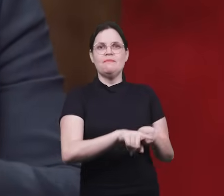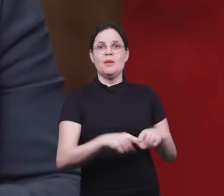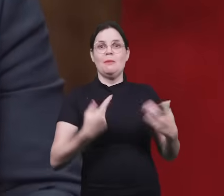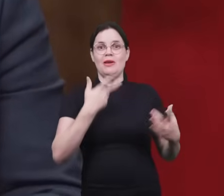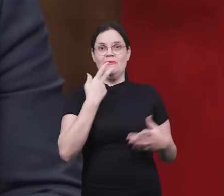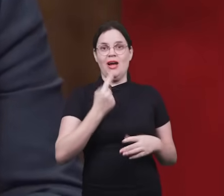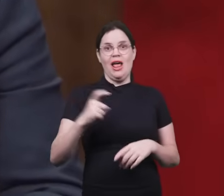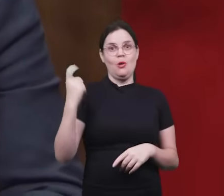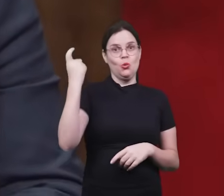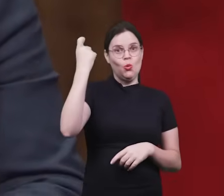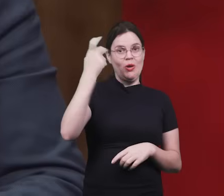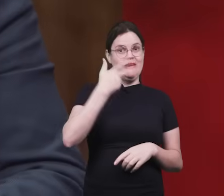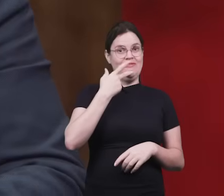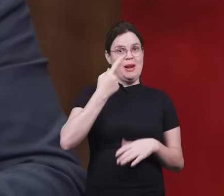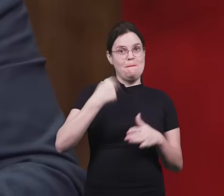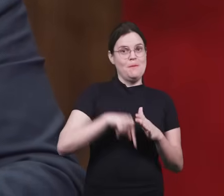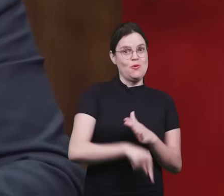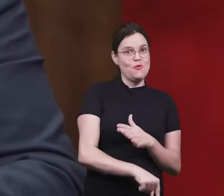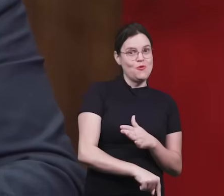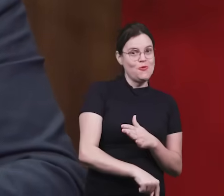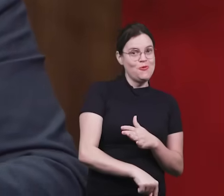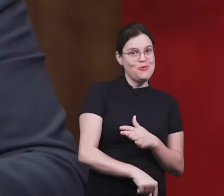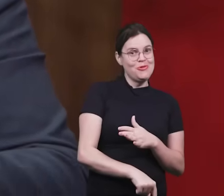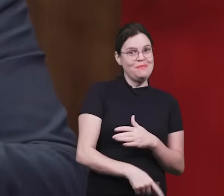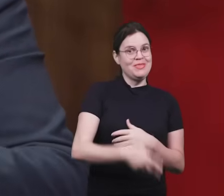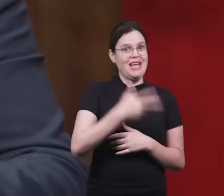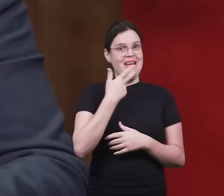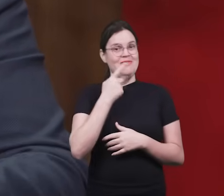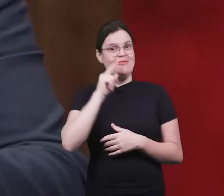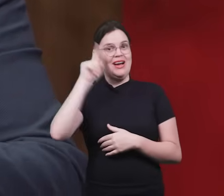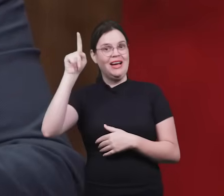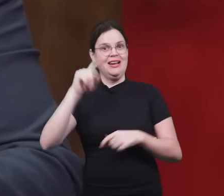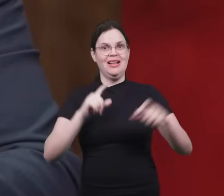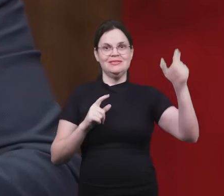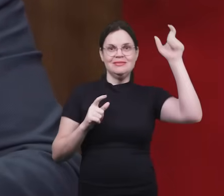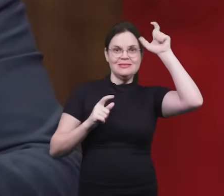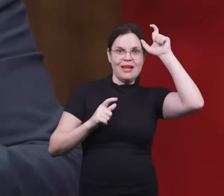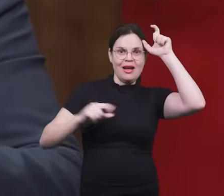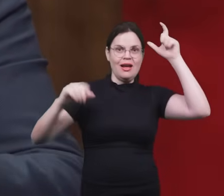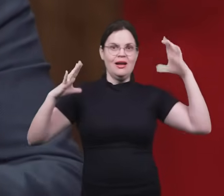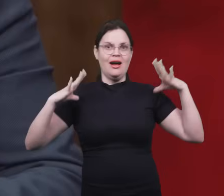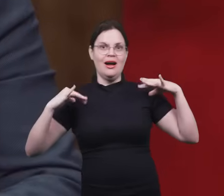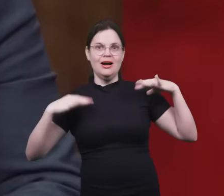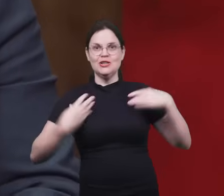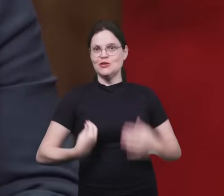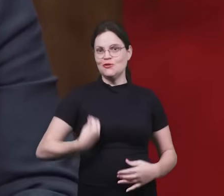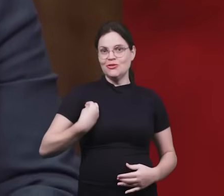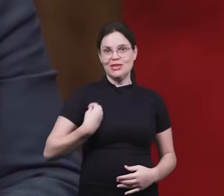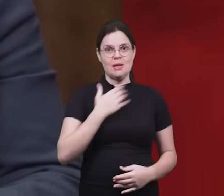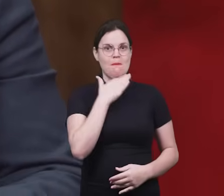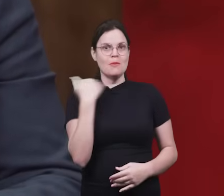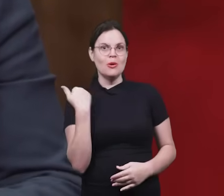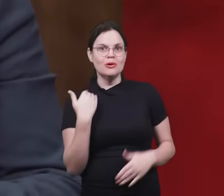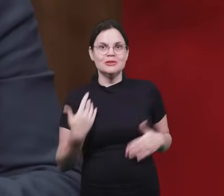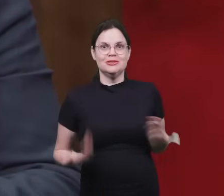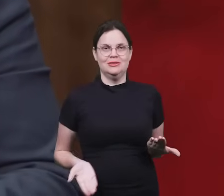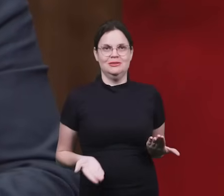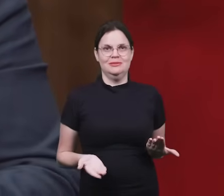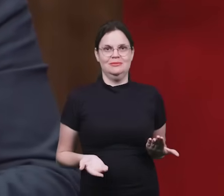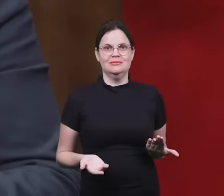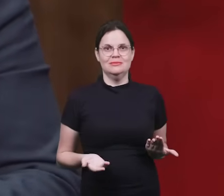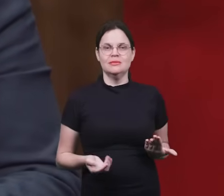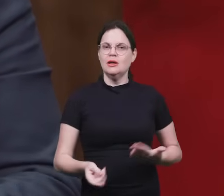da profundidade. Ele fala das potestades, dos anjos, da vida, da morte. Coisas que o homem